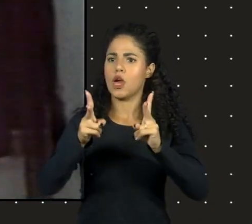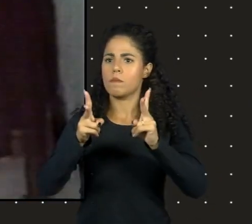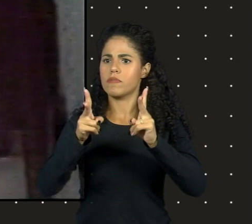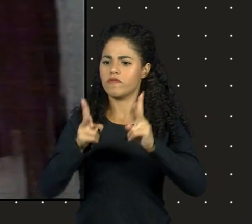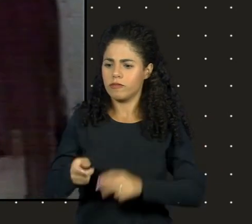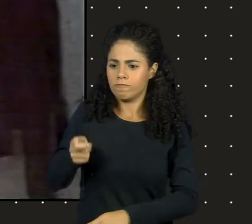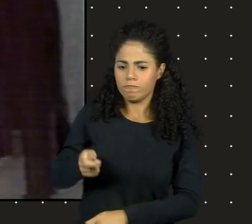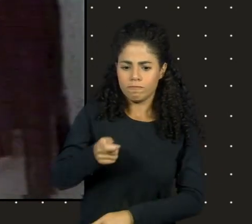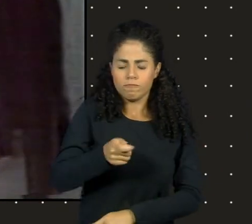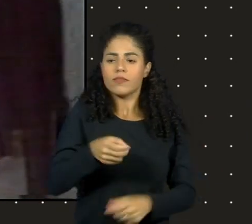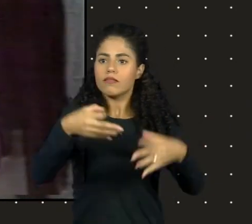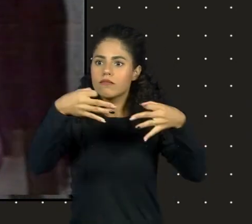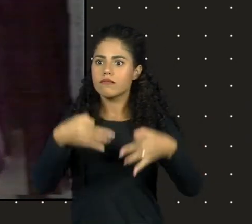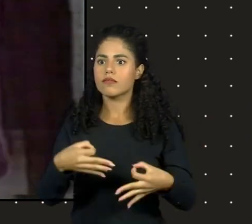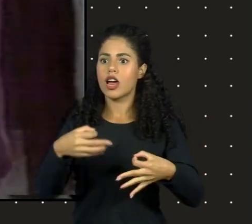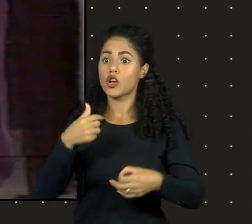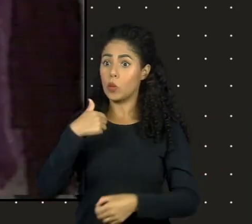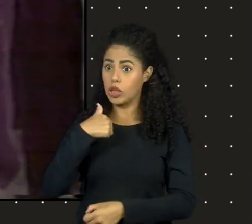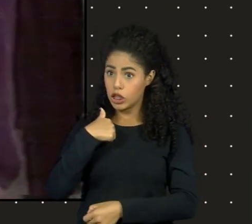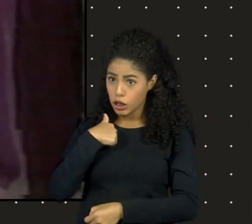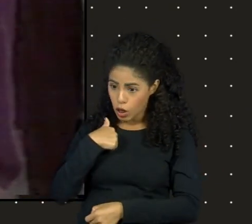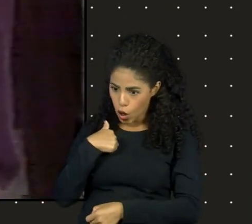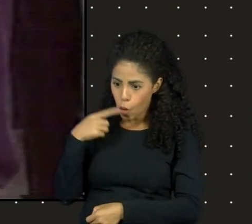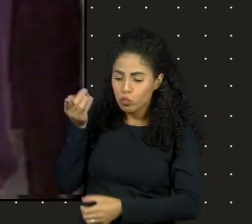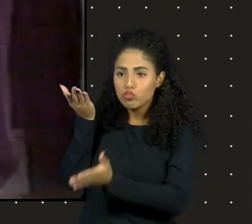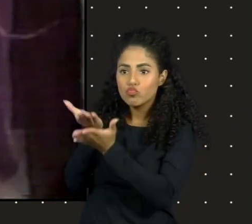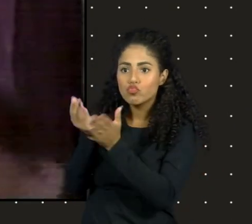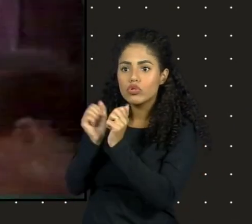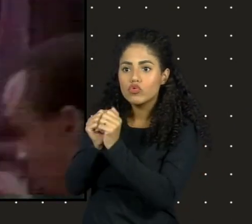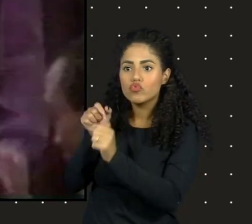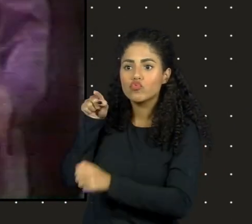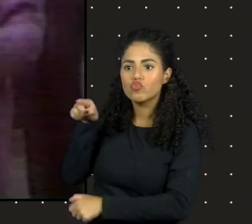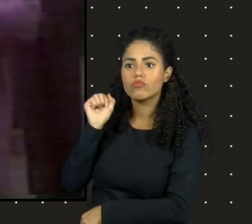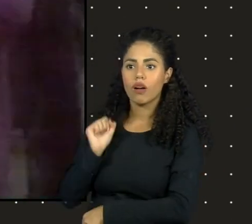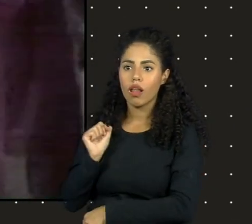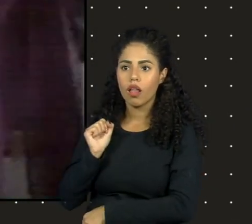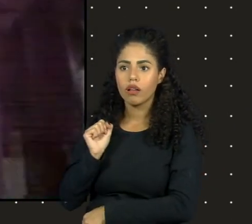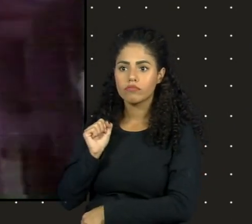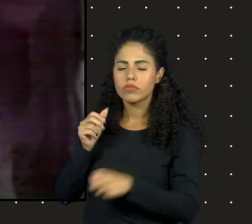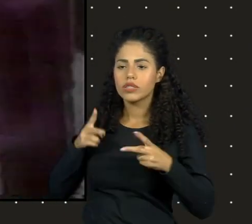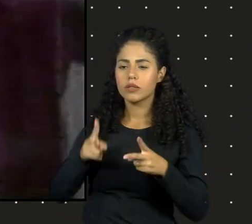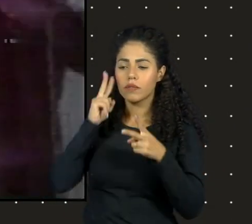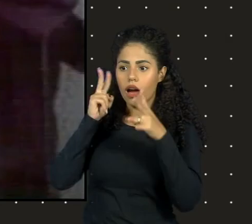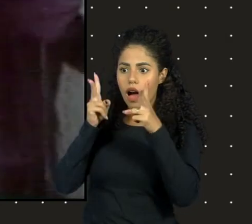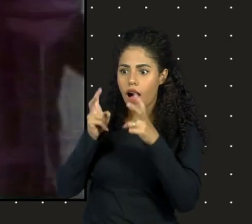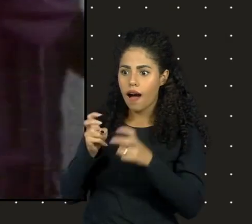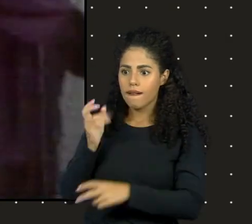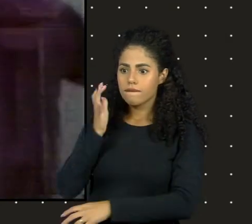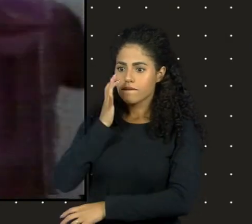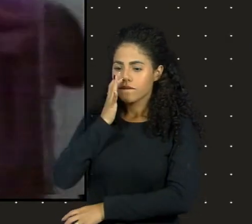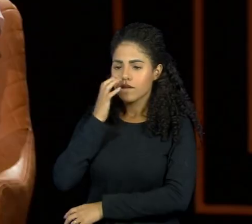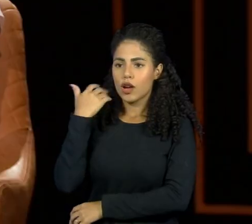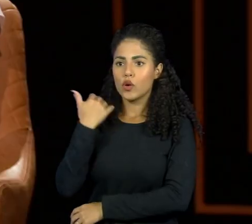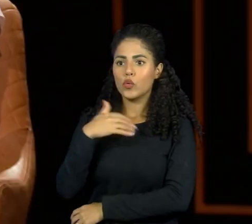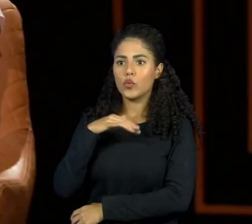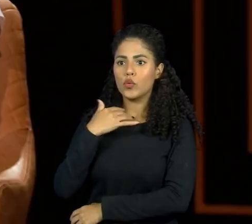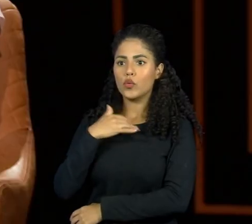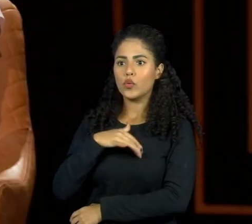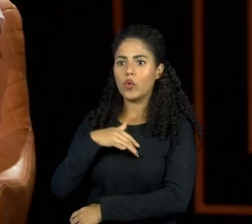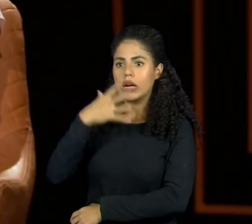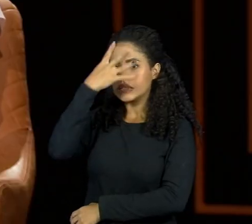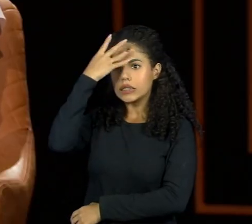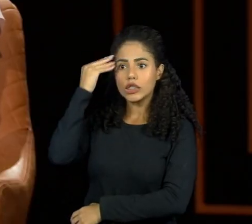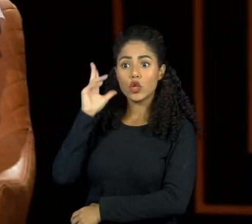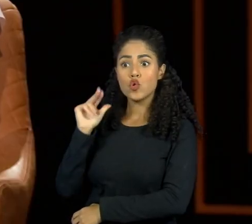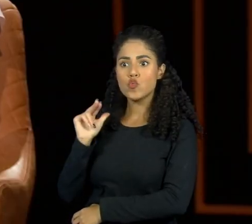como professora. Eu fiz aula com ela, gente, tive 2 aulas com ela. Isso é uma experiência inesquecível, eu acho que